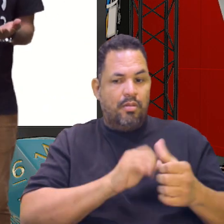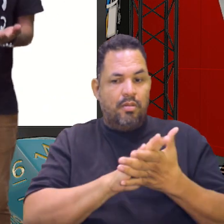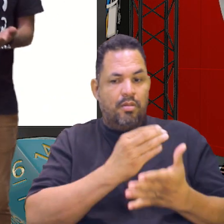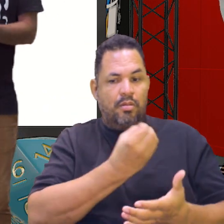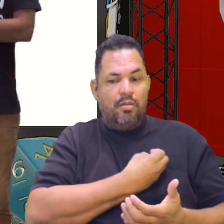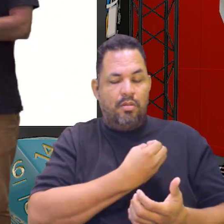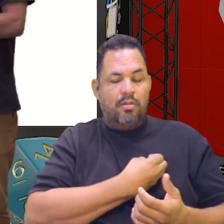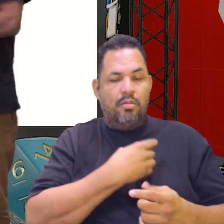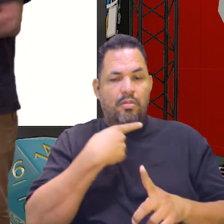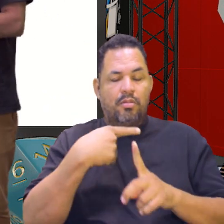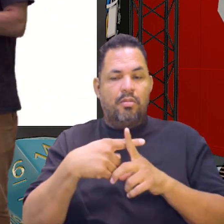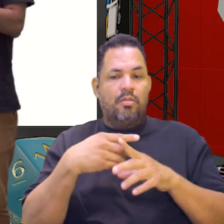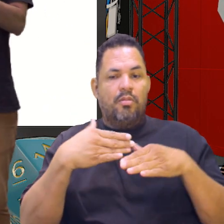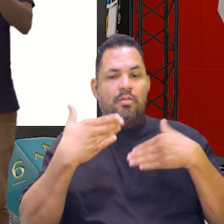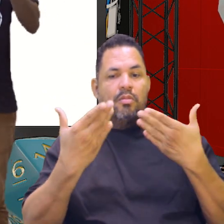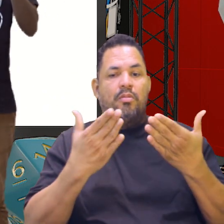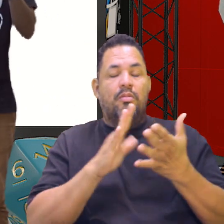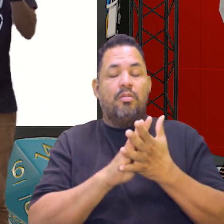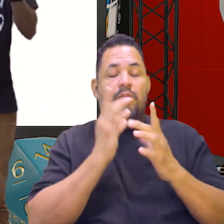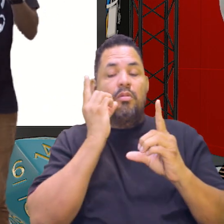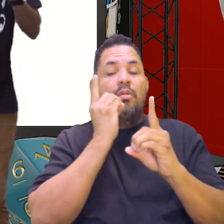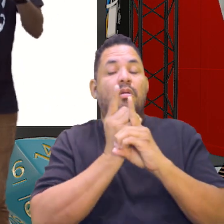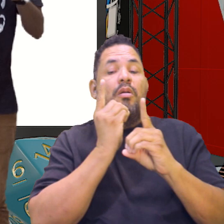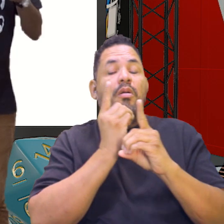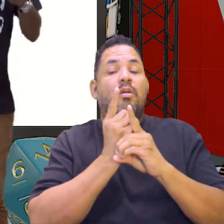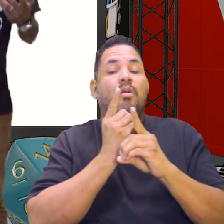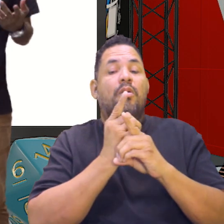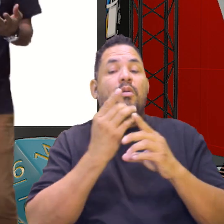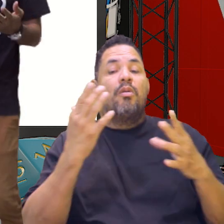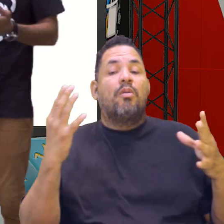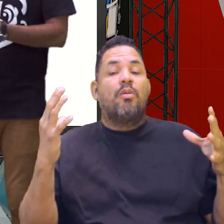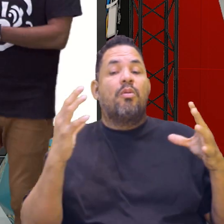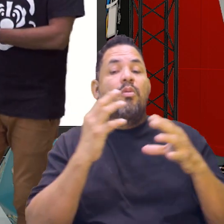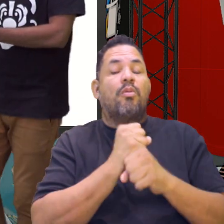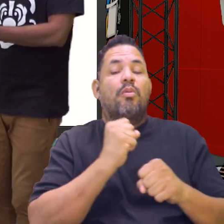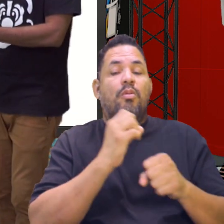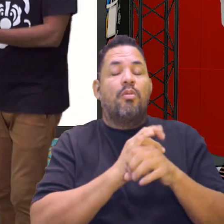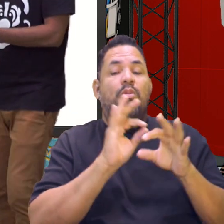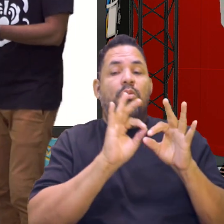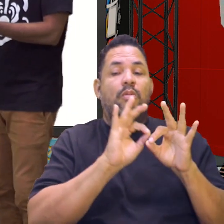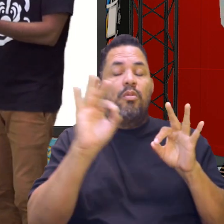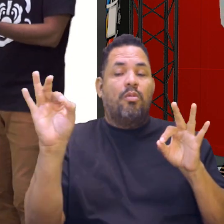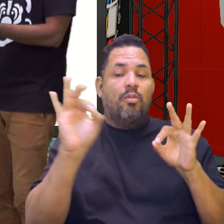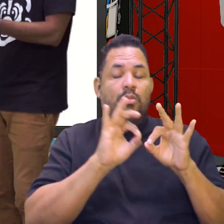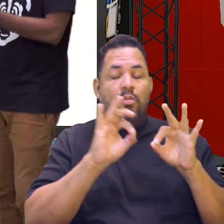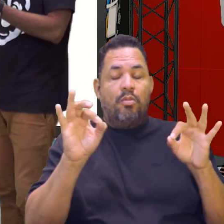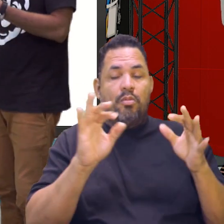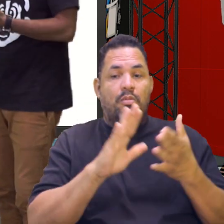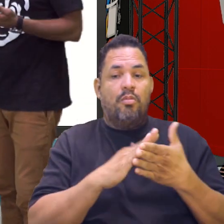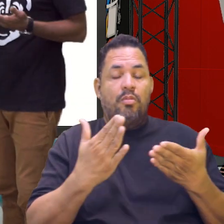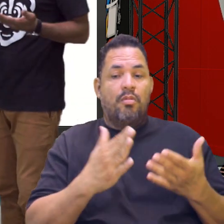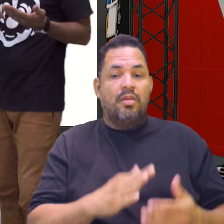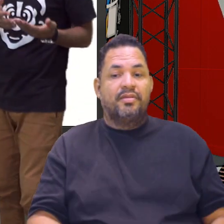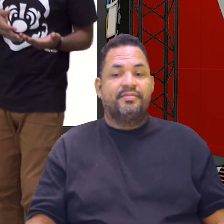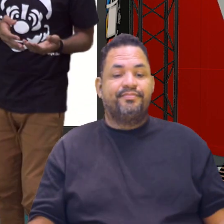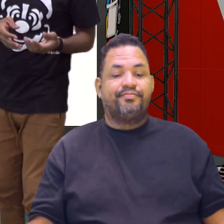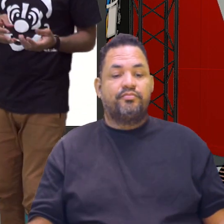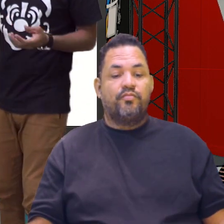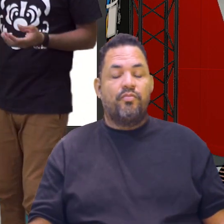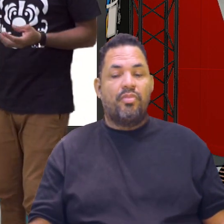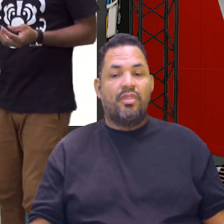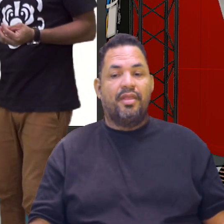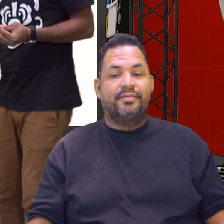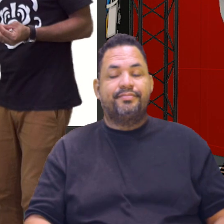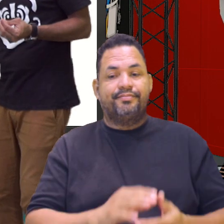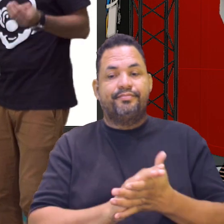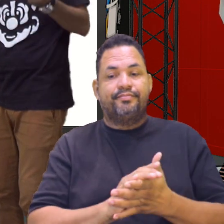Então, quando eu faço isso, eu encontro essa distância. Mas o que eu estou trabalhando aqui é álgebra. E nós falamos, geometria